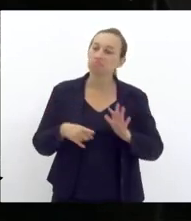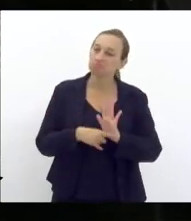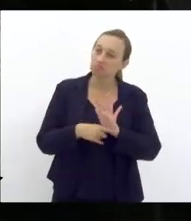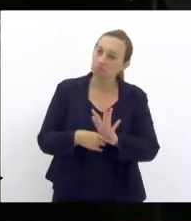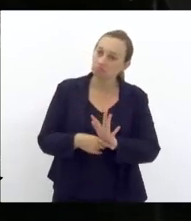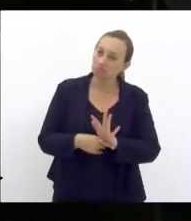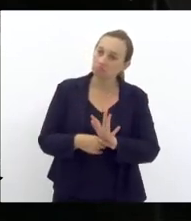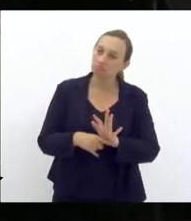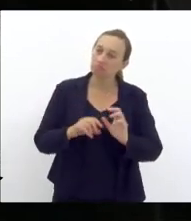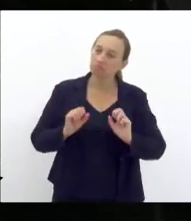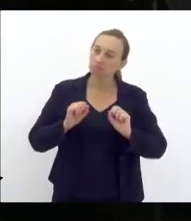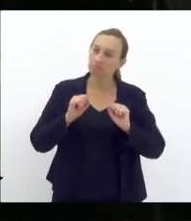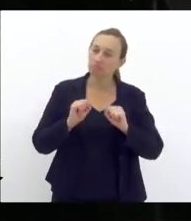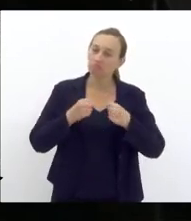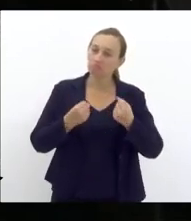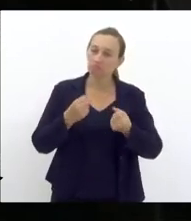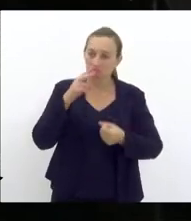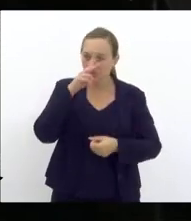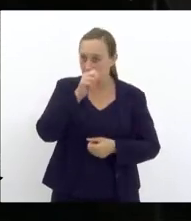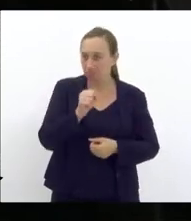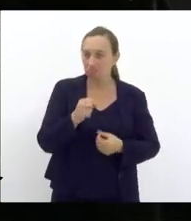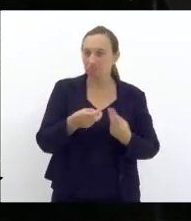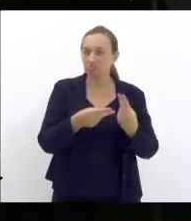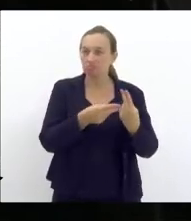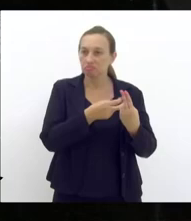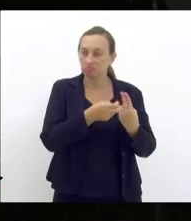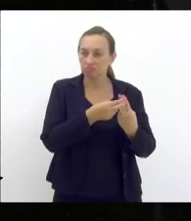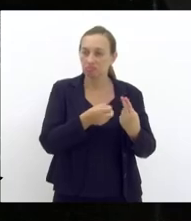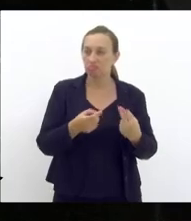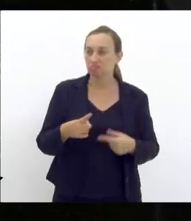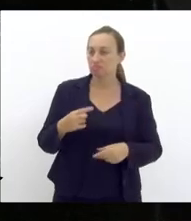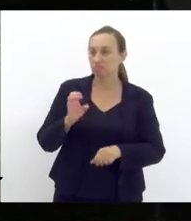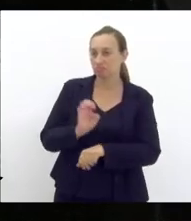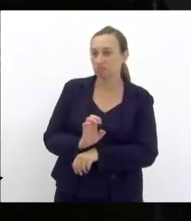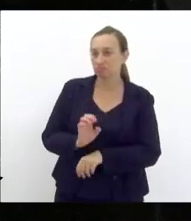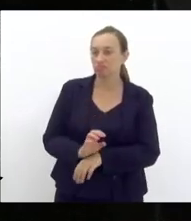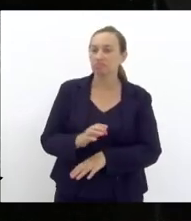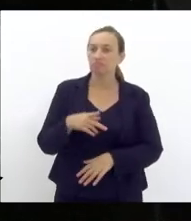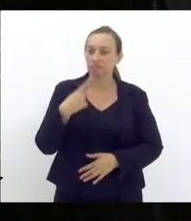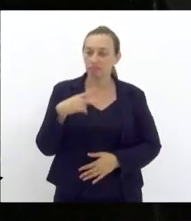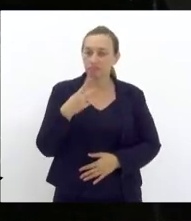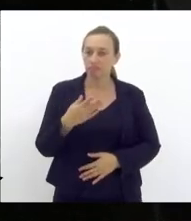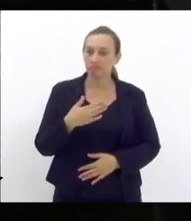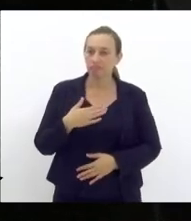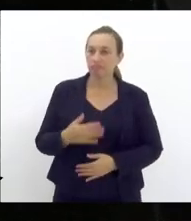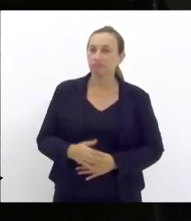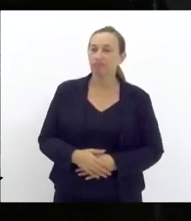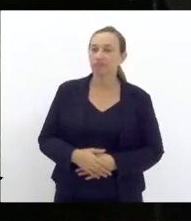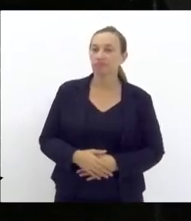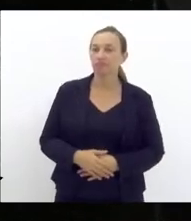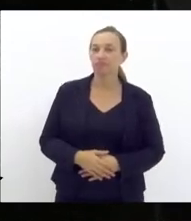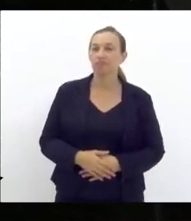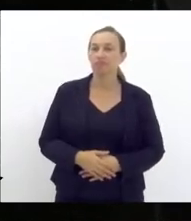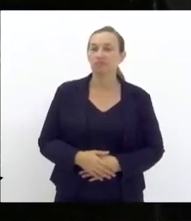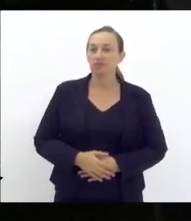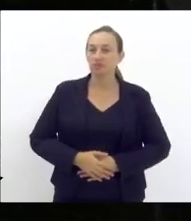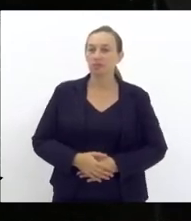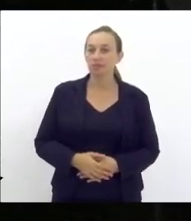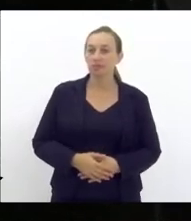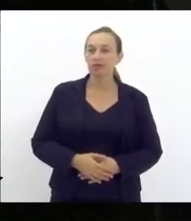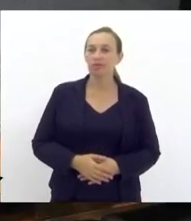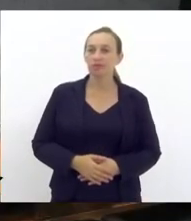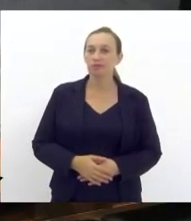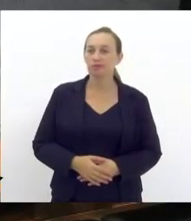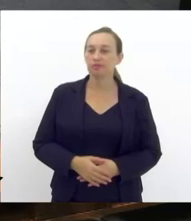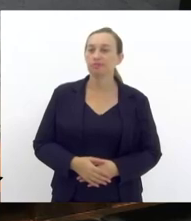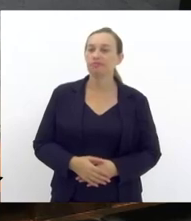para o fortalecimento do SUS em prol da população em nosso estado eram essas as pontuações que eu gostaria de fazer Presidente Muito obrigado